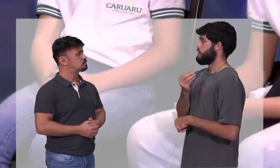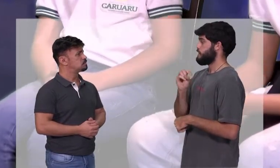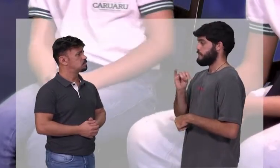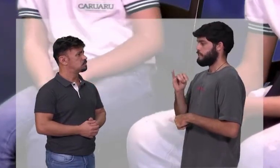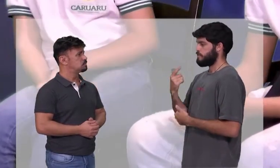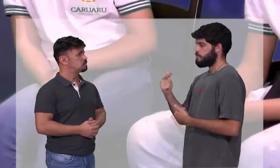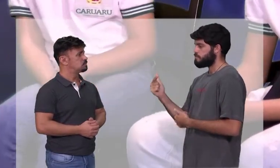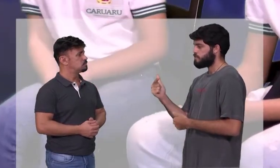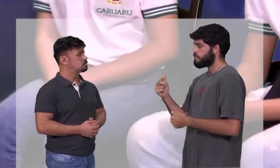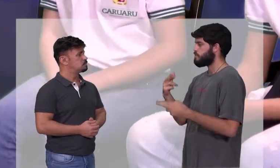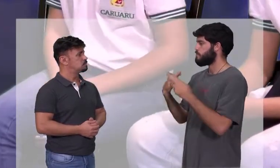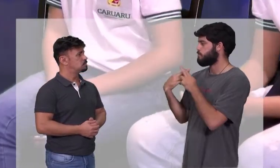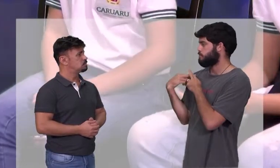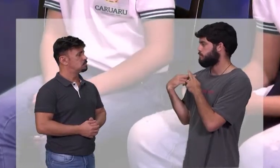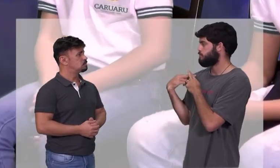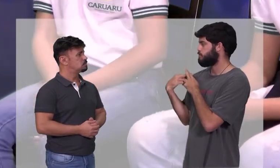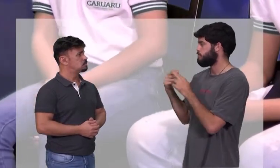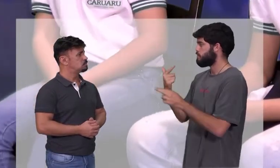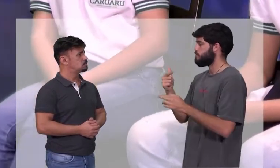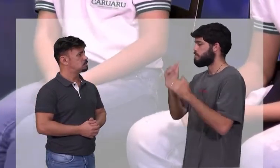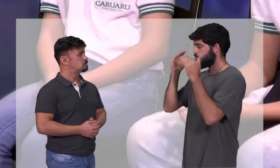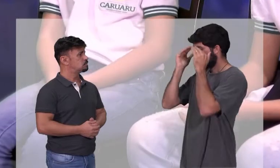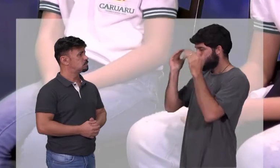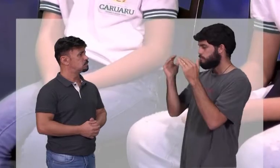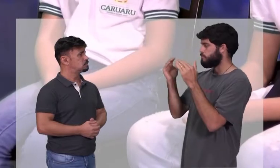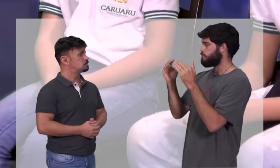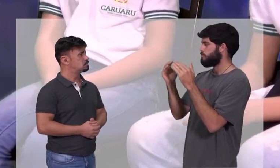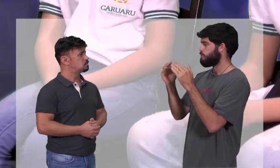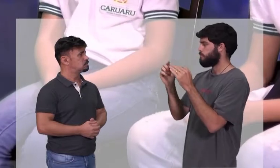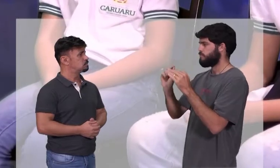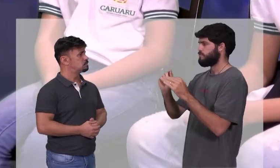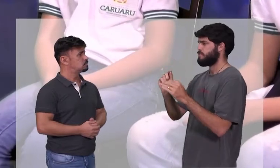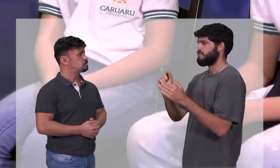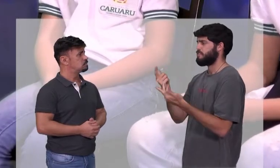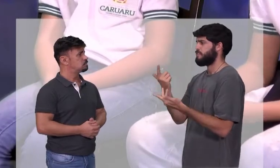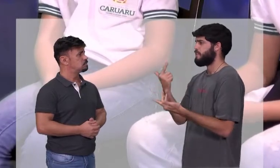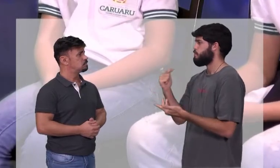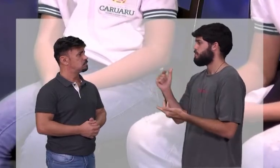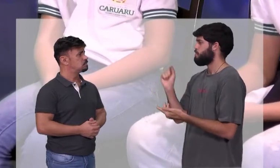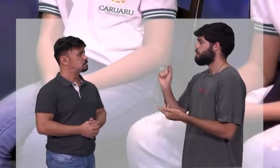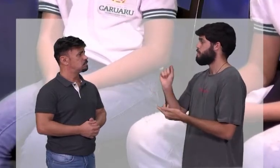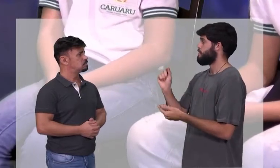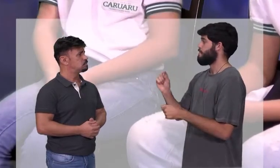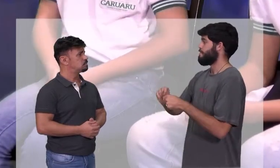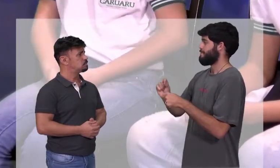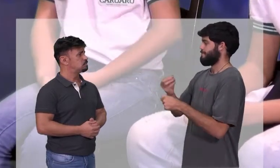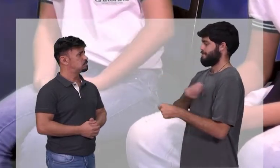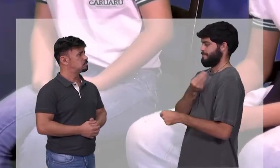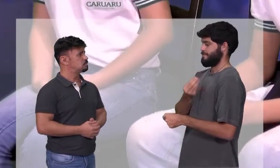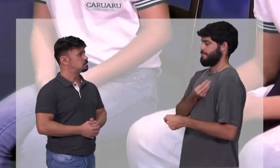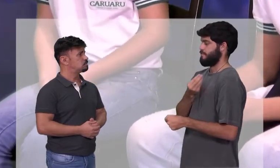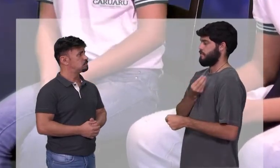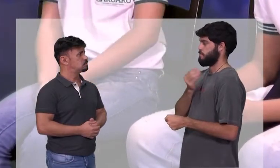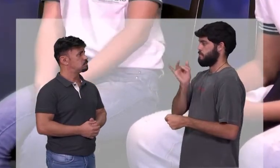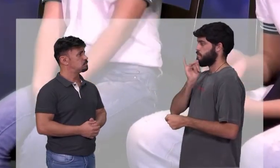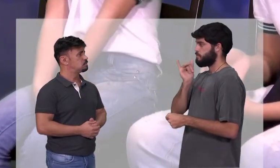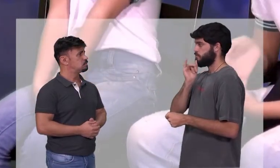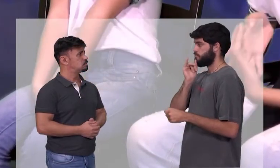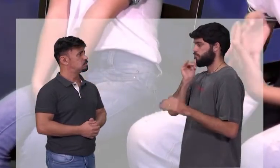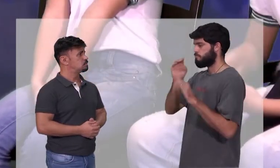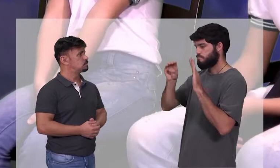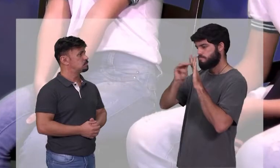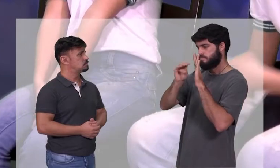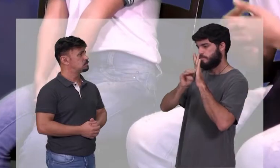não tem responsabilidade, você não tem um dever. E se você não tem um dever, você não tem o que fazer na vida, sabe? Os